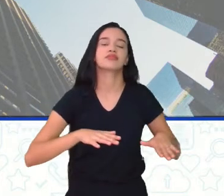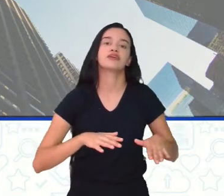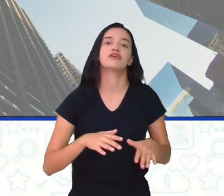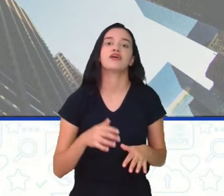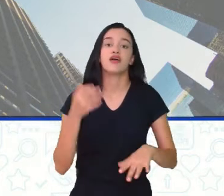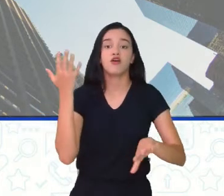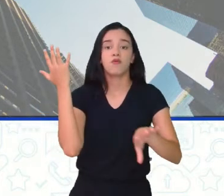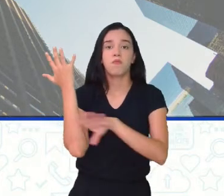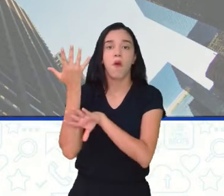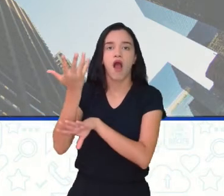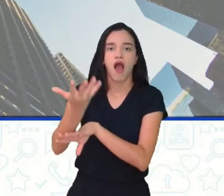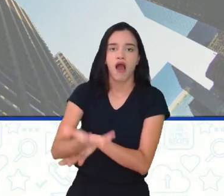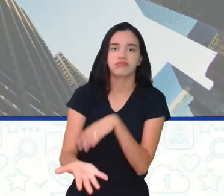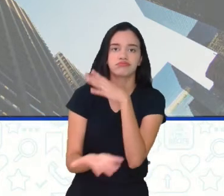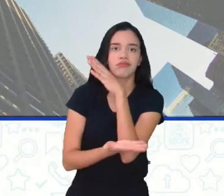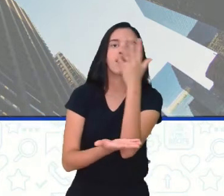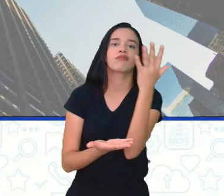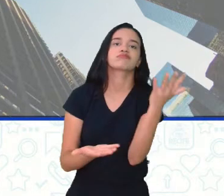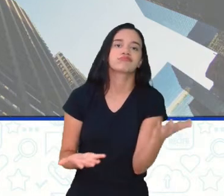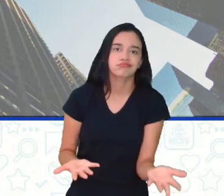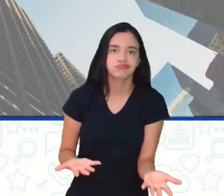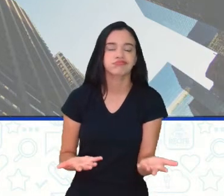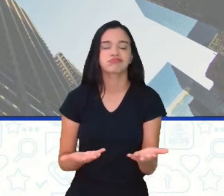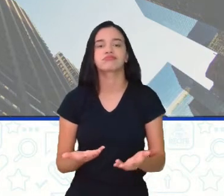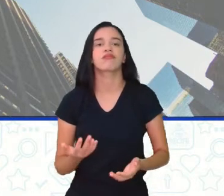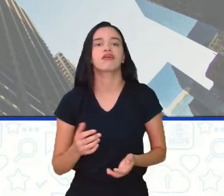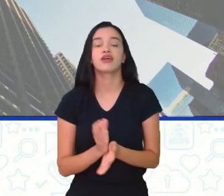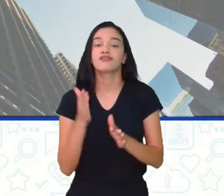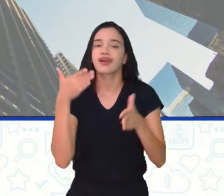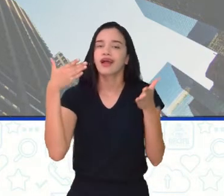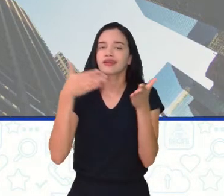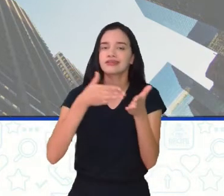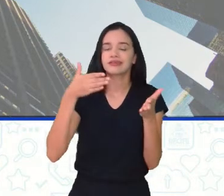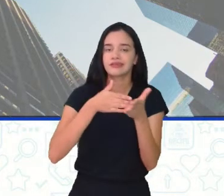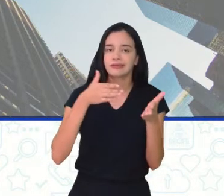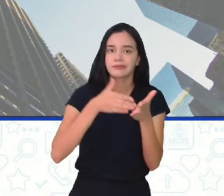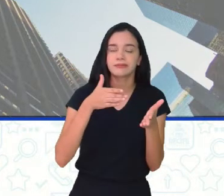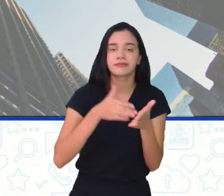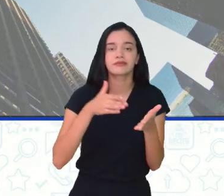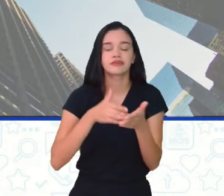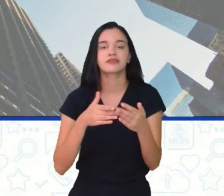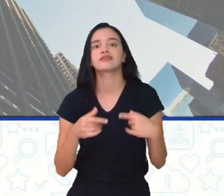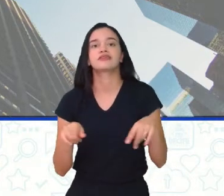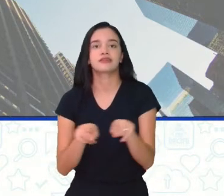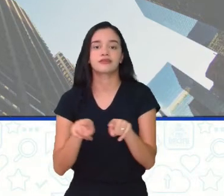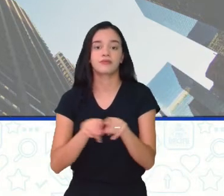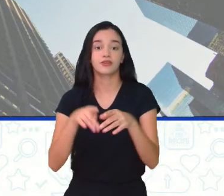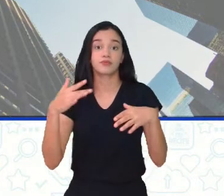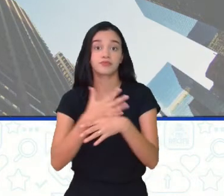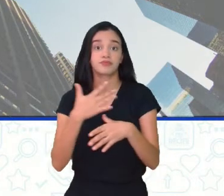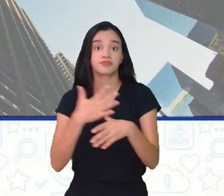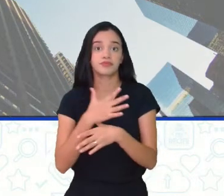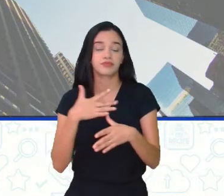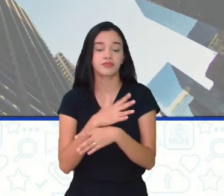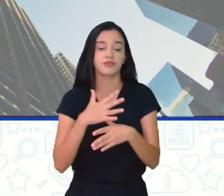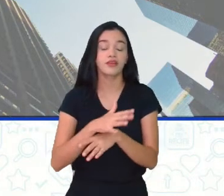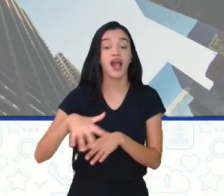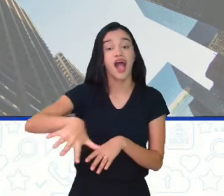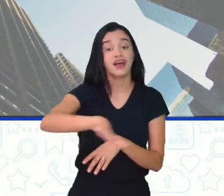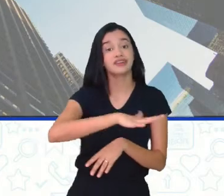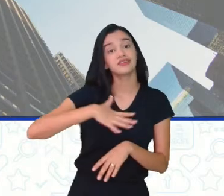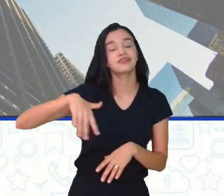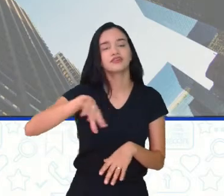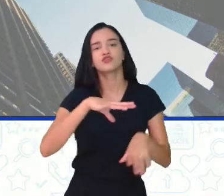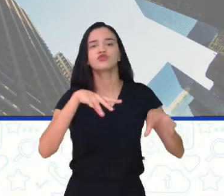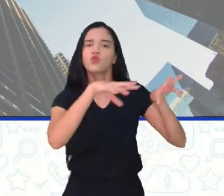desmatamento. Não fica apenas limitados à questão do grande centro urbano. As áreas rurais